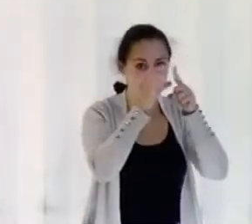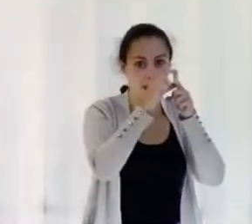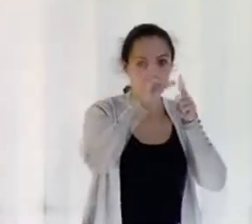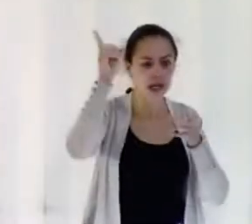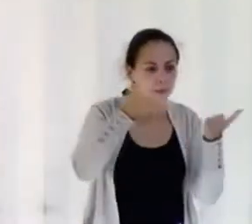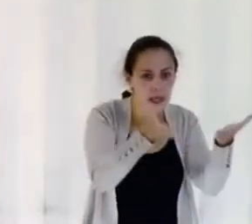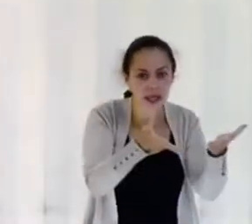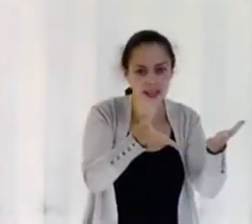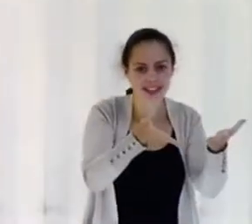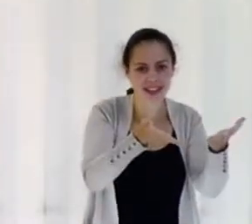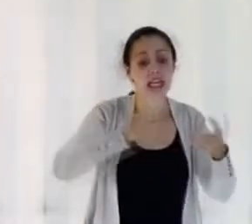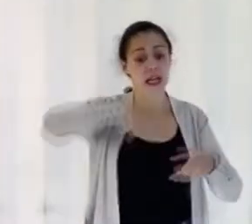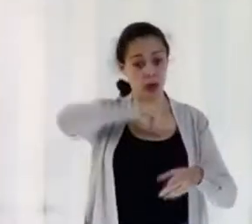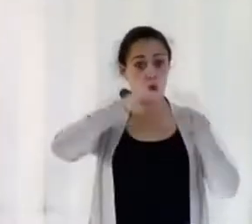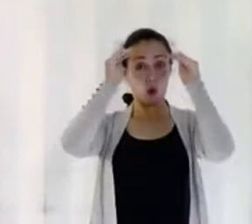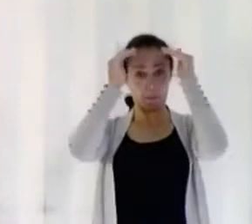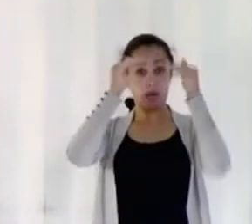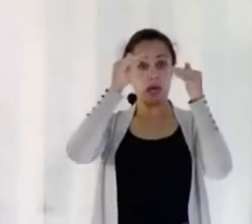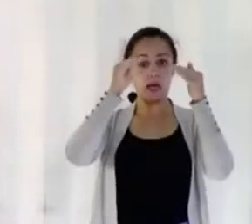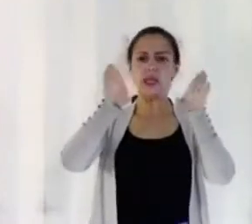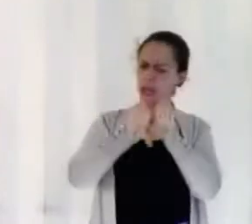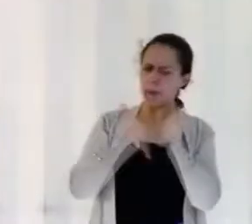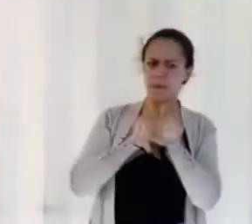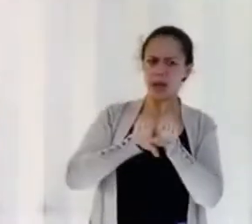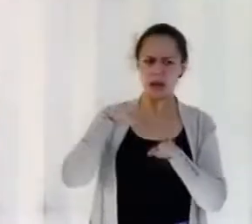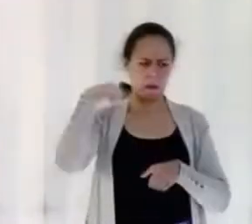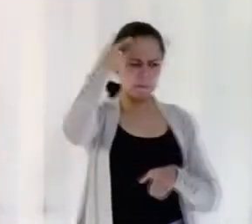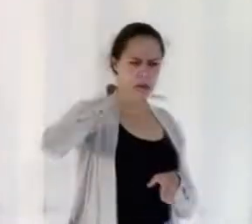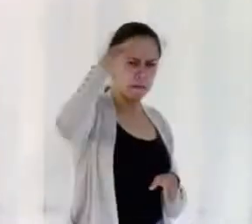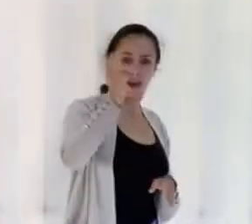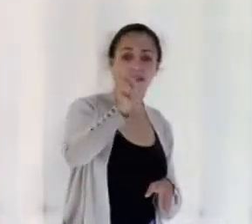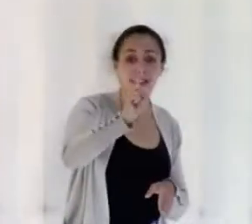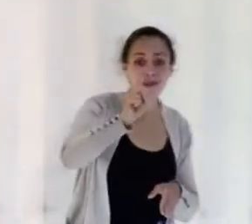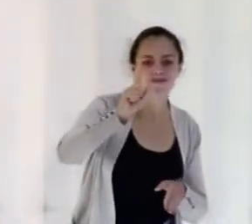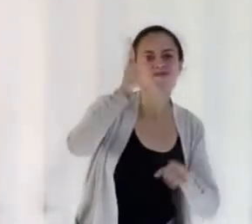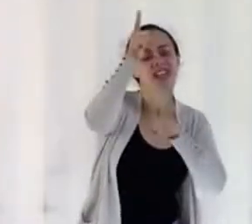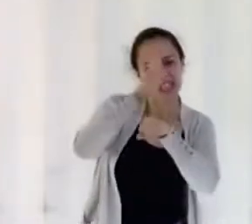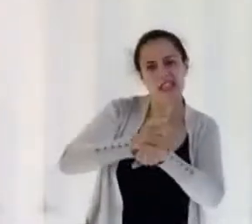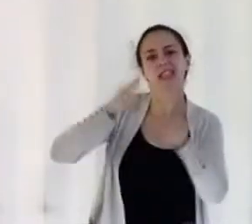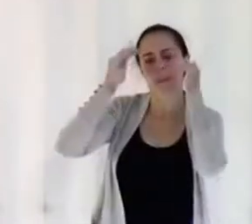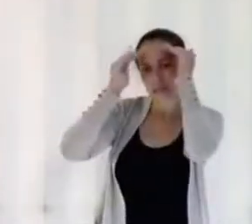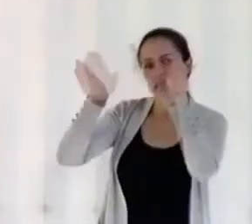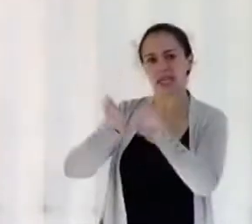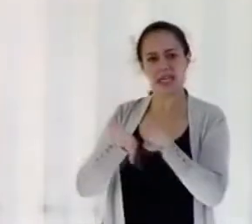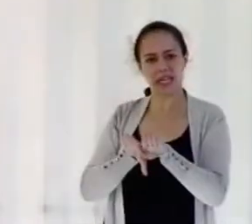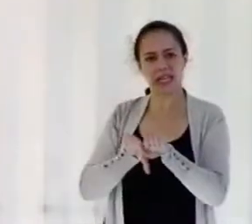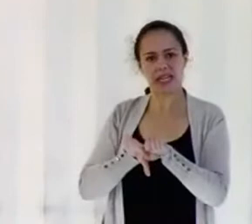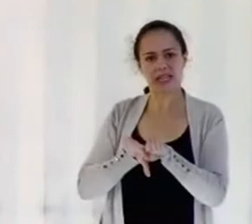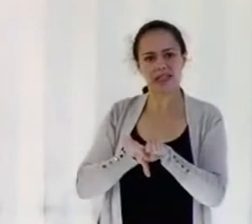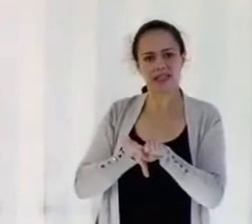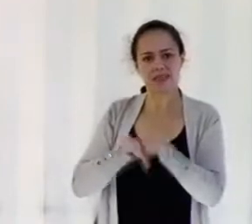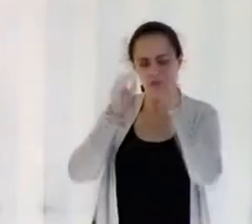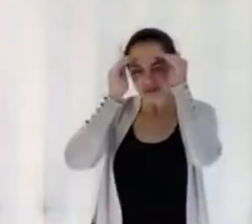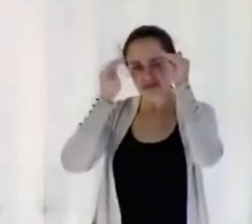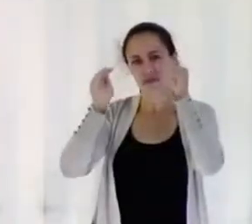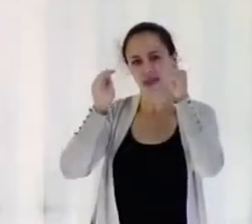esses. Aliás, é o que capacita esses. E esse é Jesus, o bom pastor. E aqui o autor vai